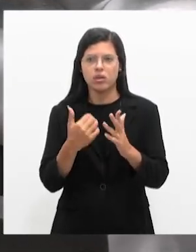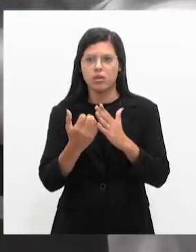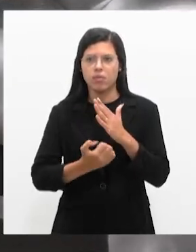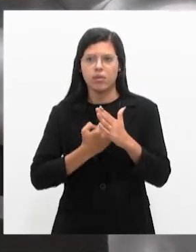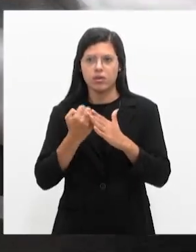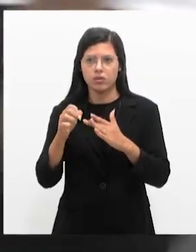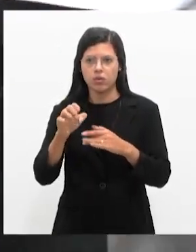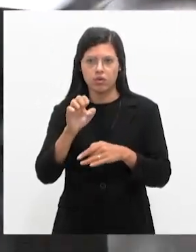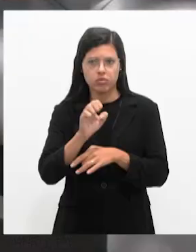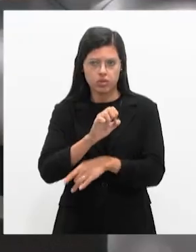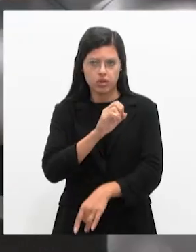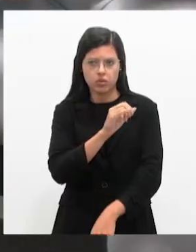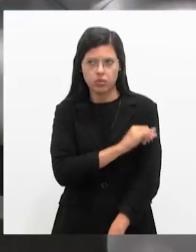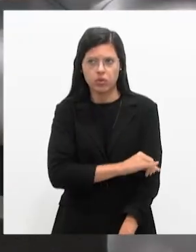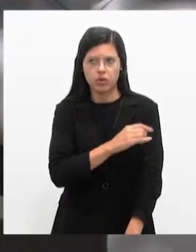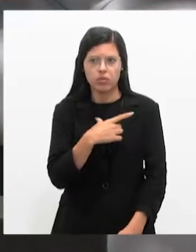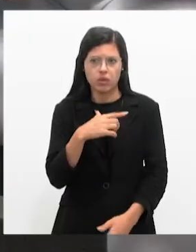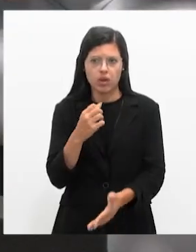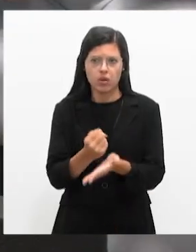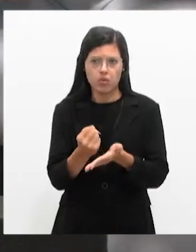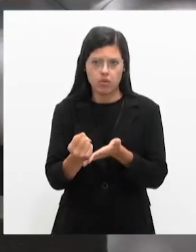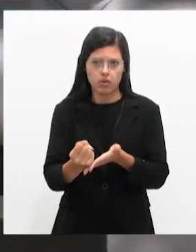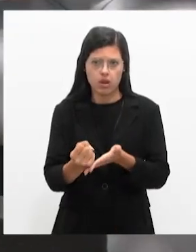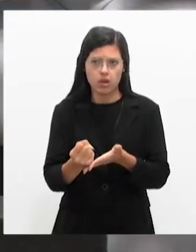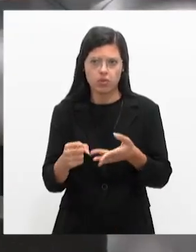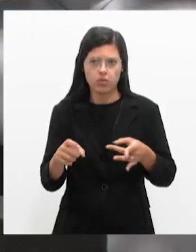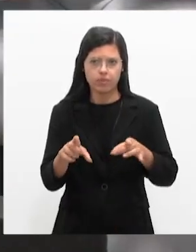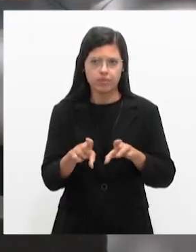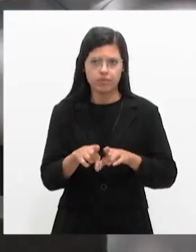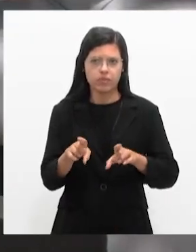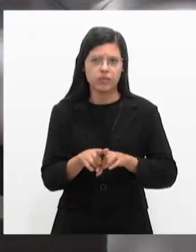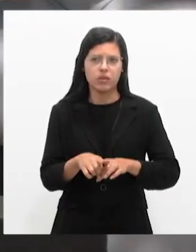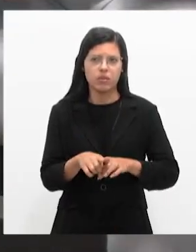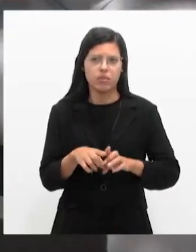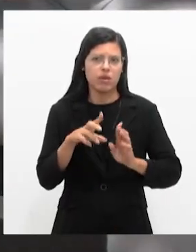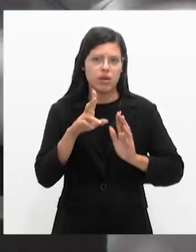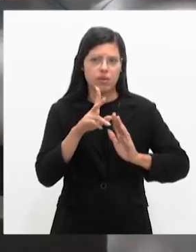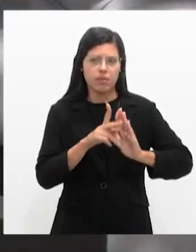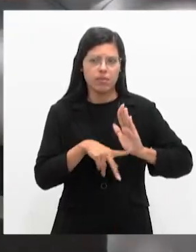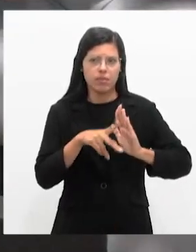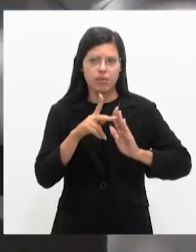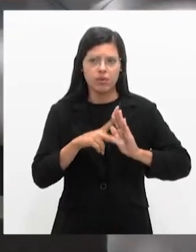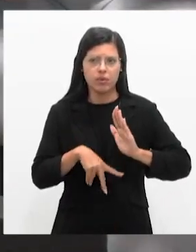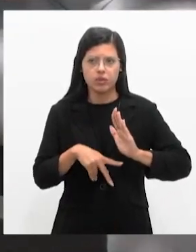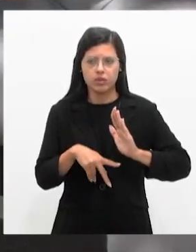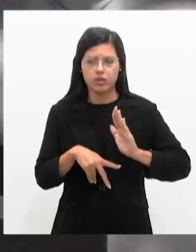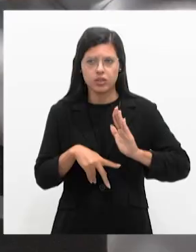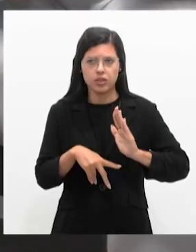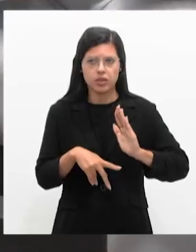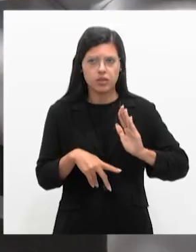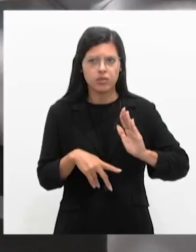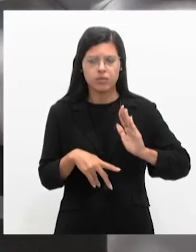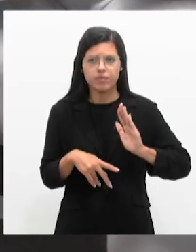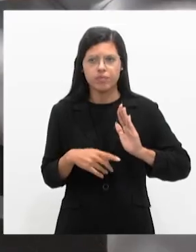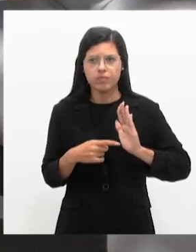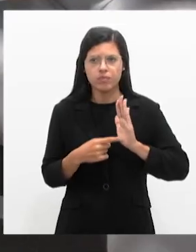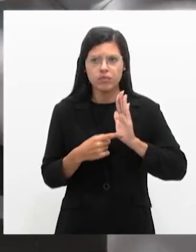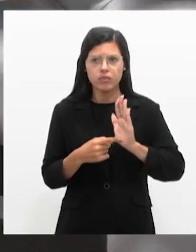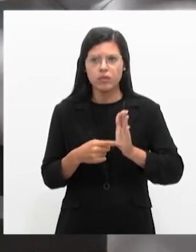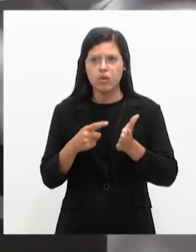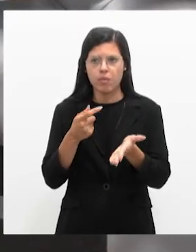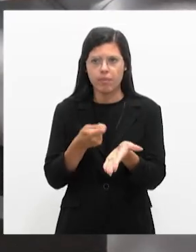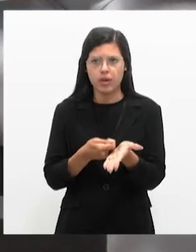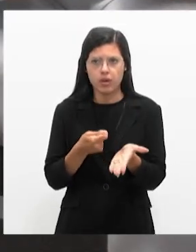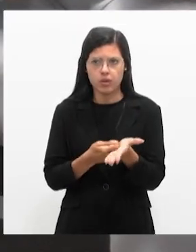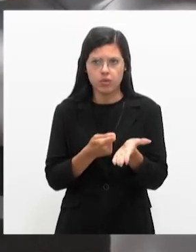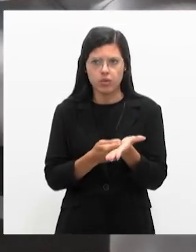Estado do Rio de Janeiro mantém contratos. Além disso, o projeto também se deu o trabalho de colocar que essa